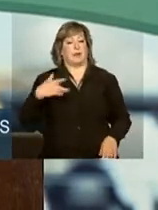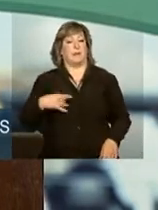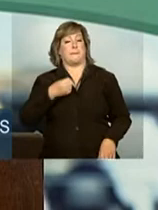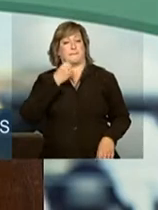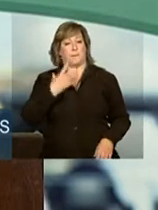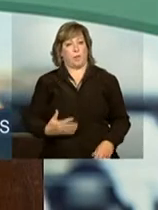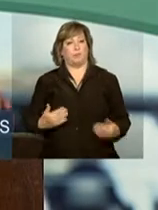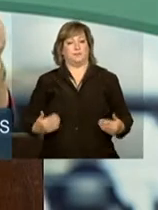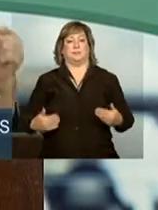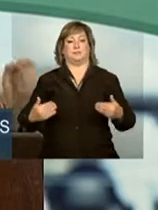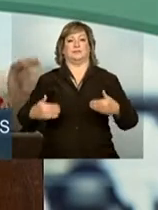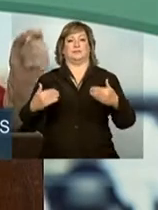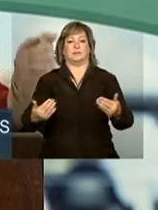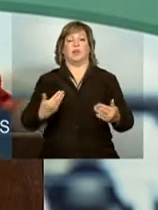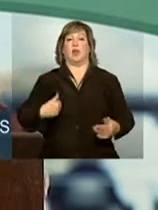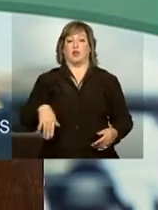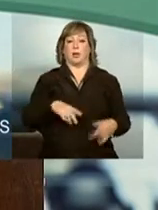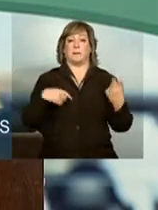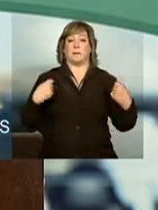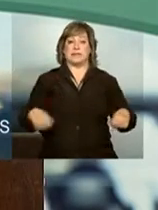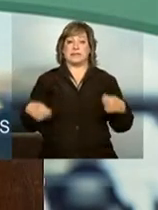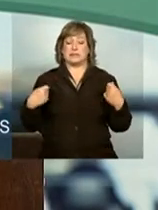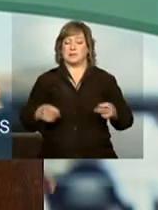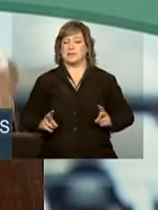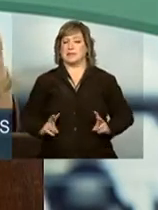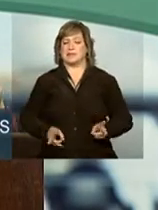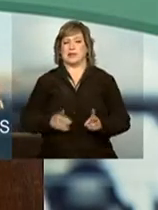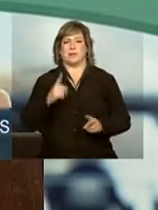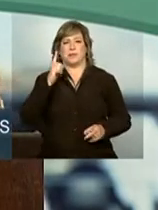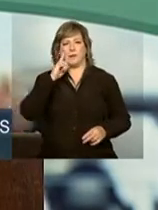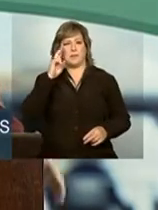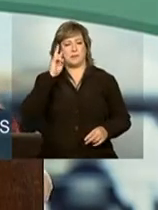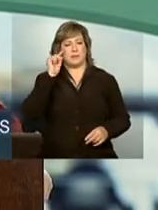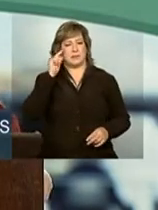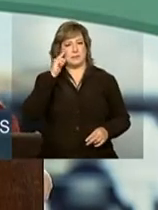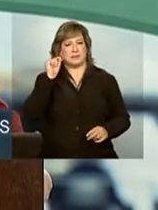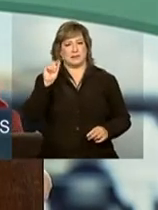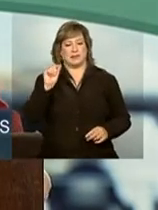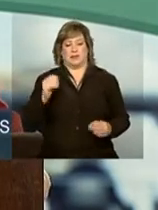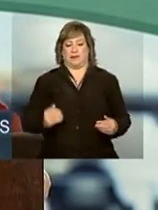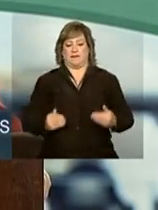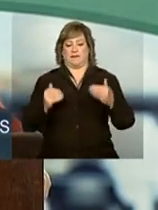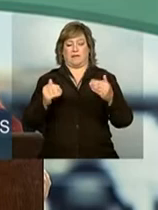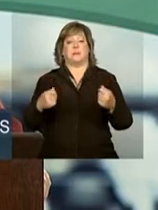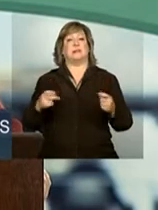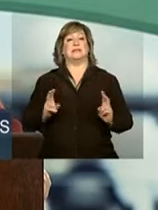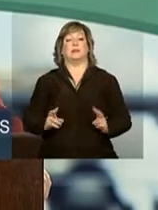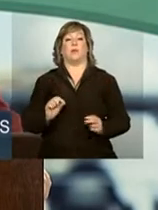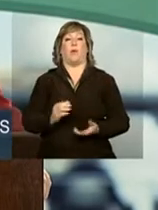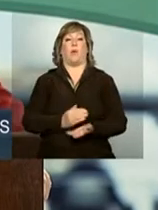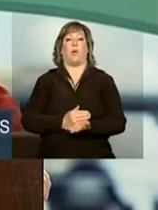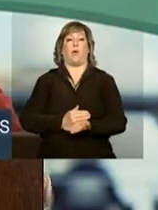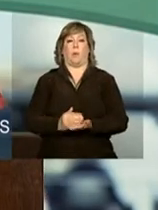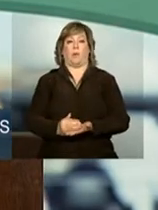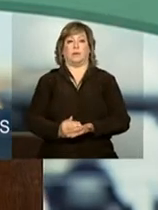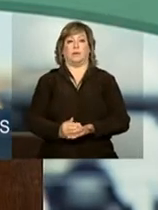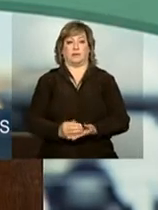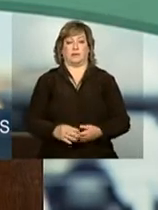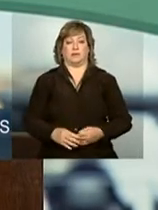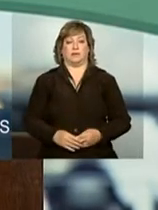temos de olhar que os passos à frente, para nós todos, tem de ser sempre um começo.